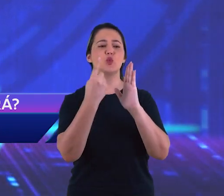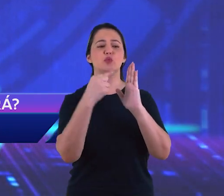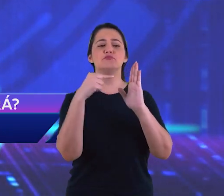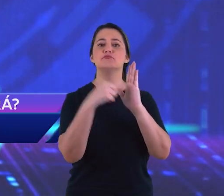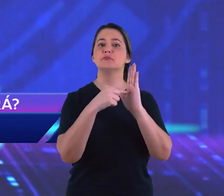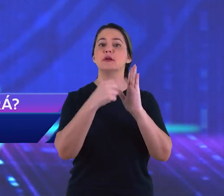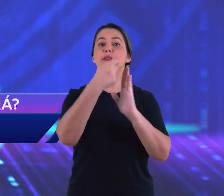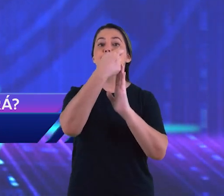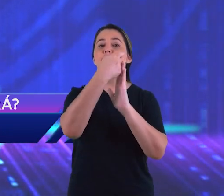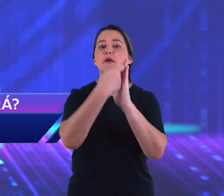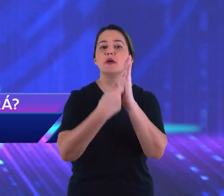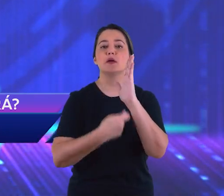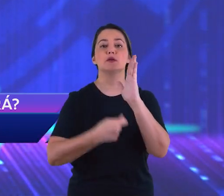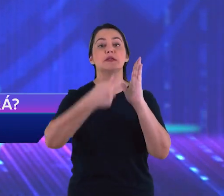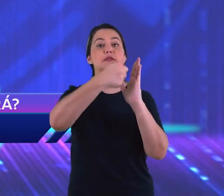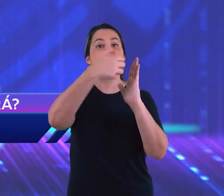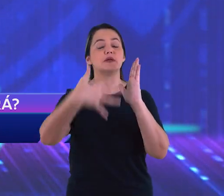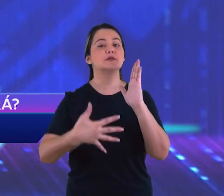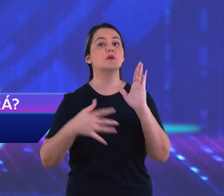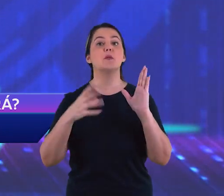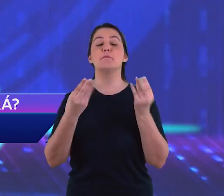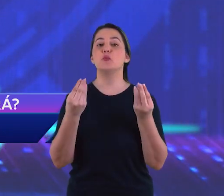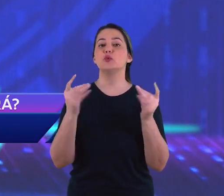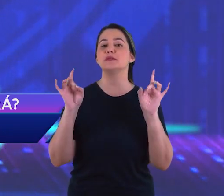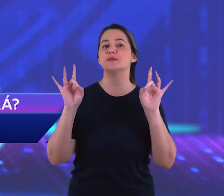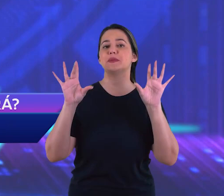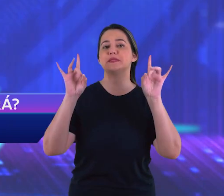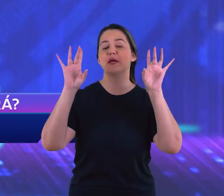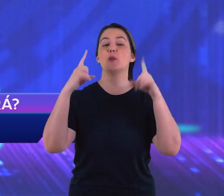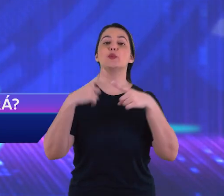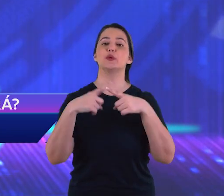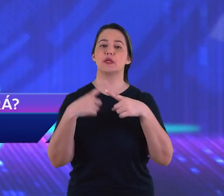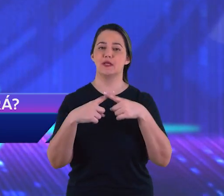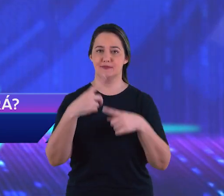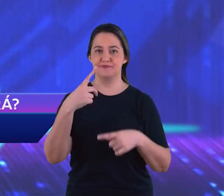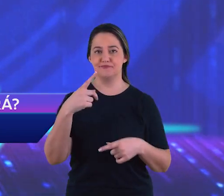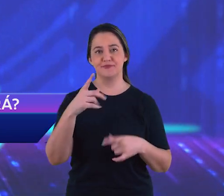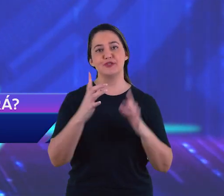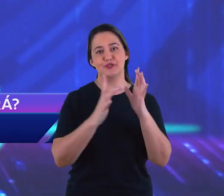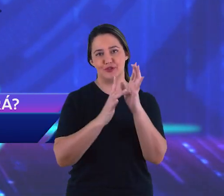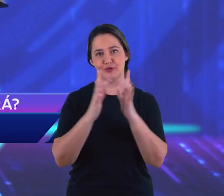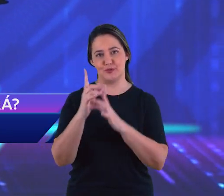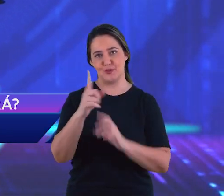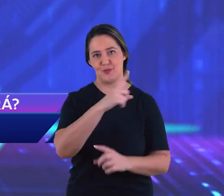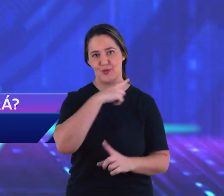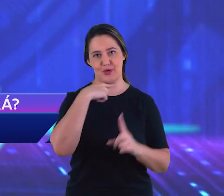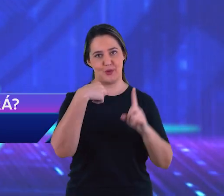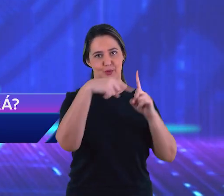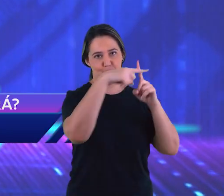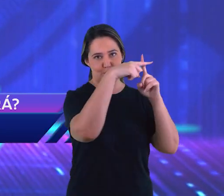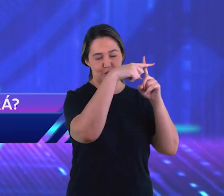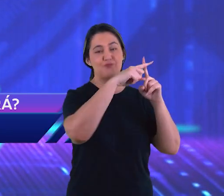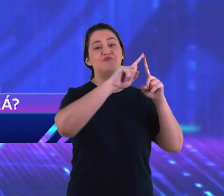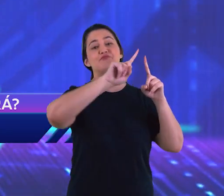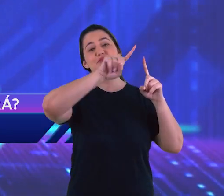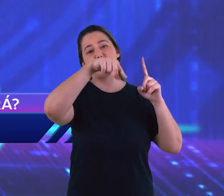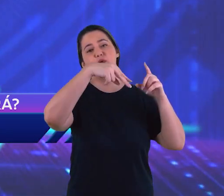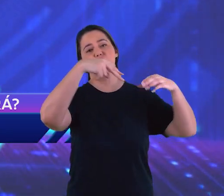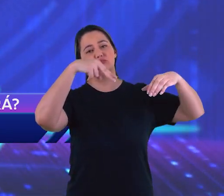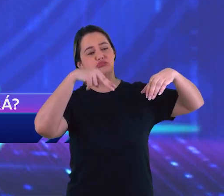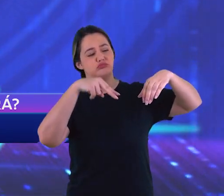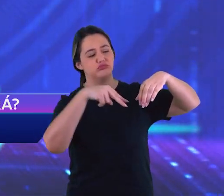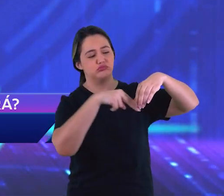muito especial, porque ele acontece logo depois da ressurreição de Jesus. Jesus,